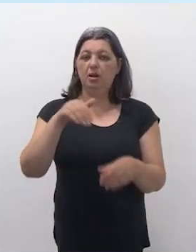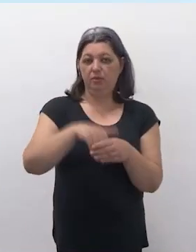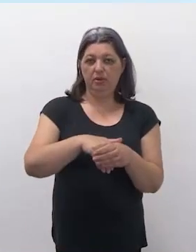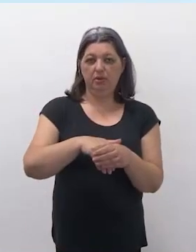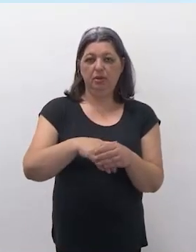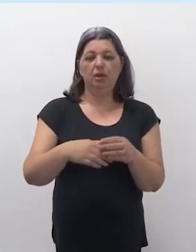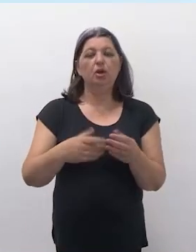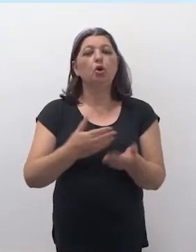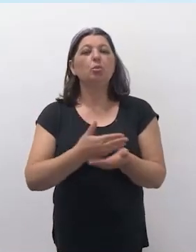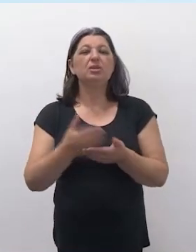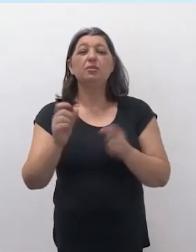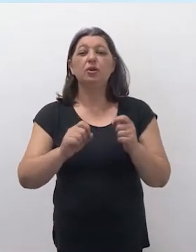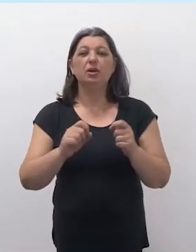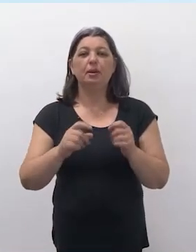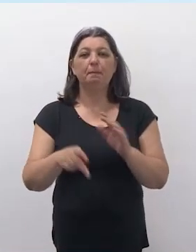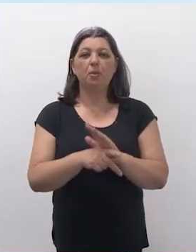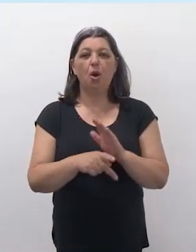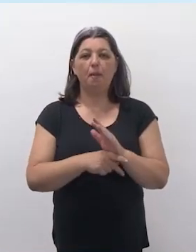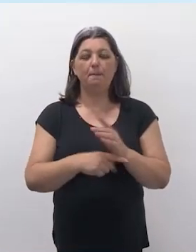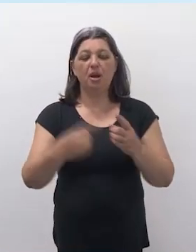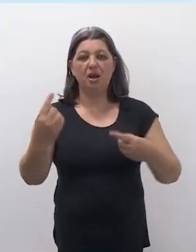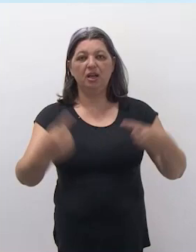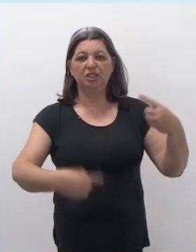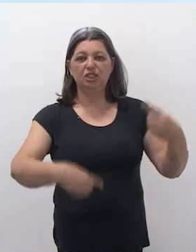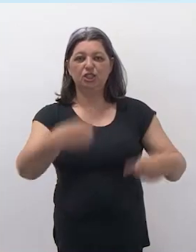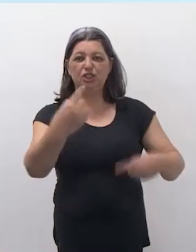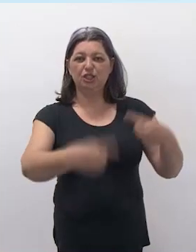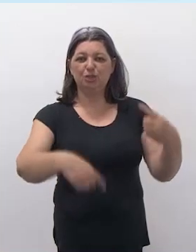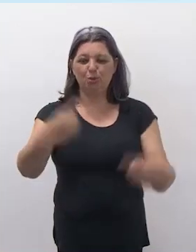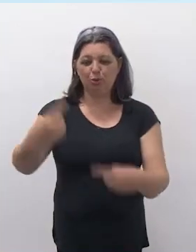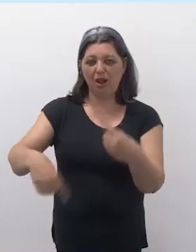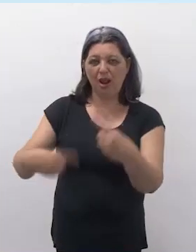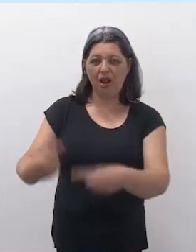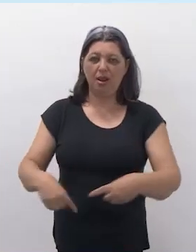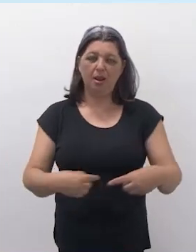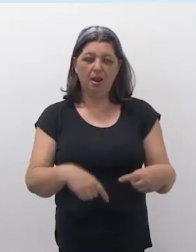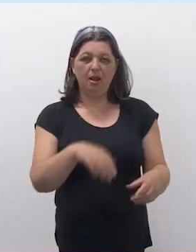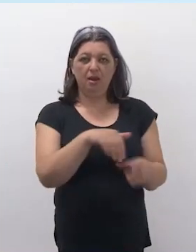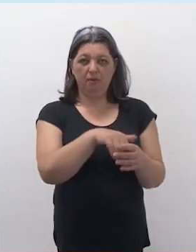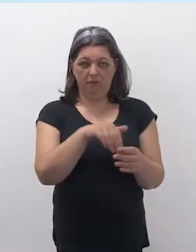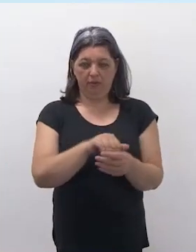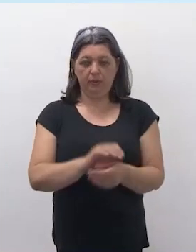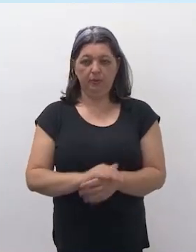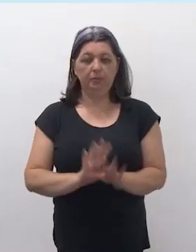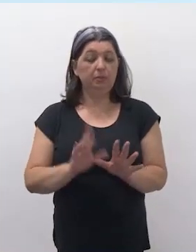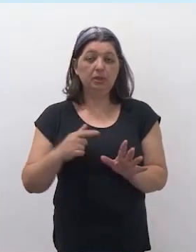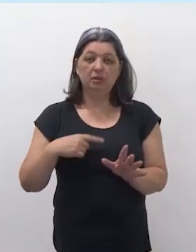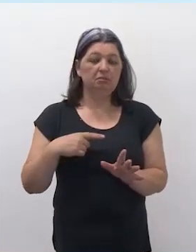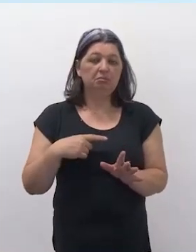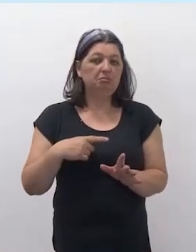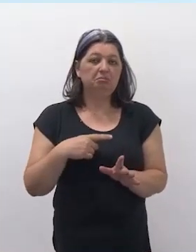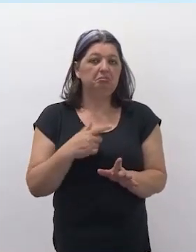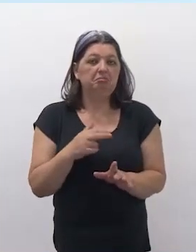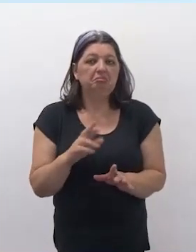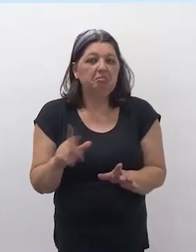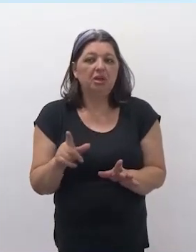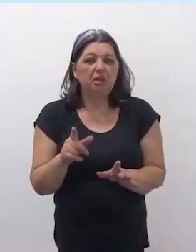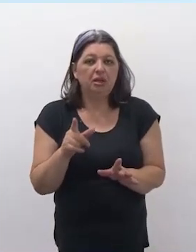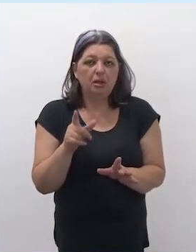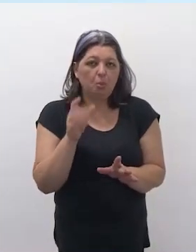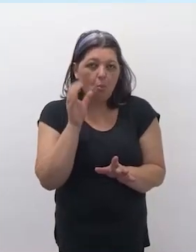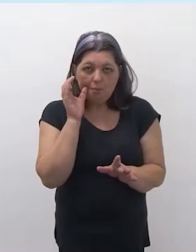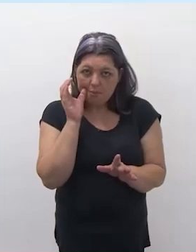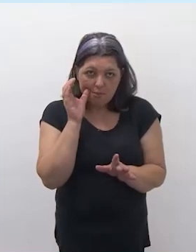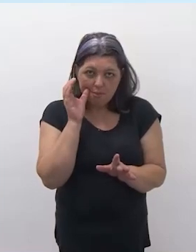oligarquias. E então essas oligarquias, elas disputavam entre si, e o voto ele não era um voto secreto, era um voto